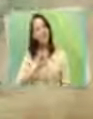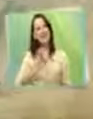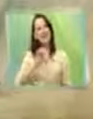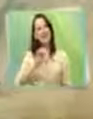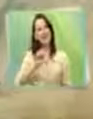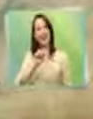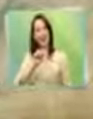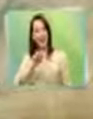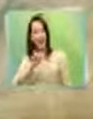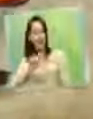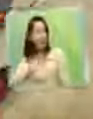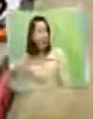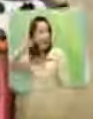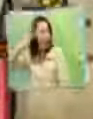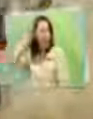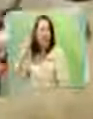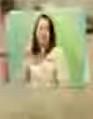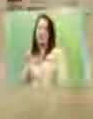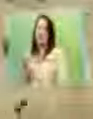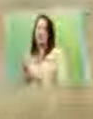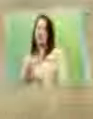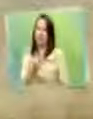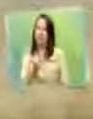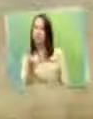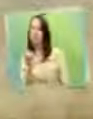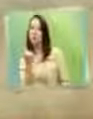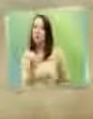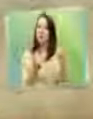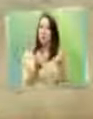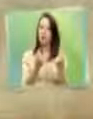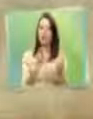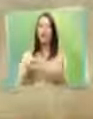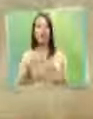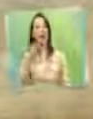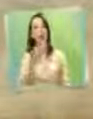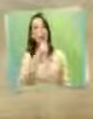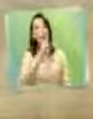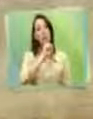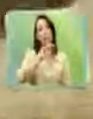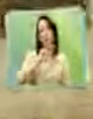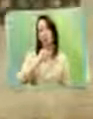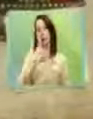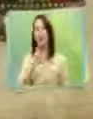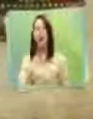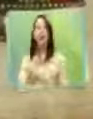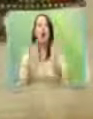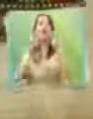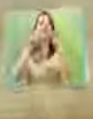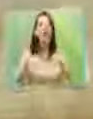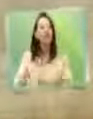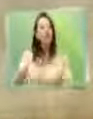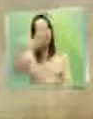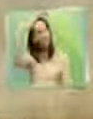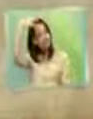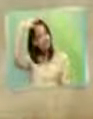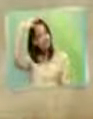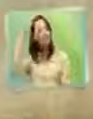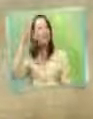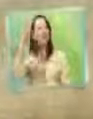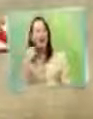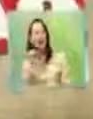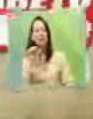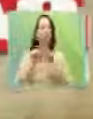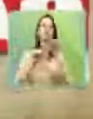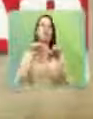Brasil ainda era para poucos. Em 1881, no fim do período imperial, os